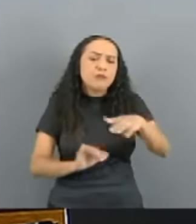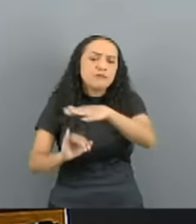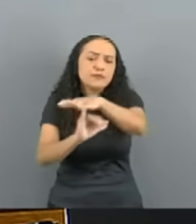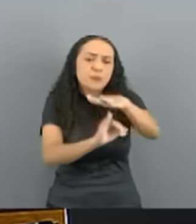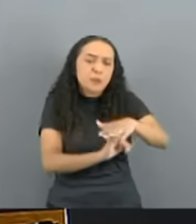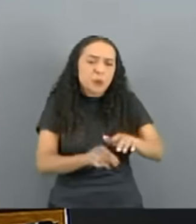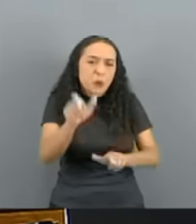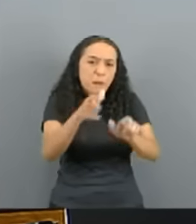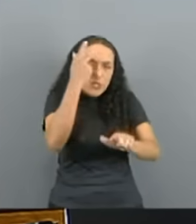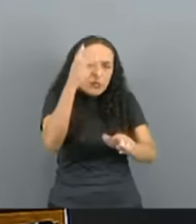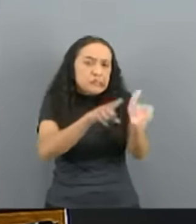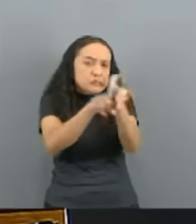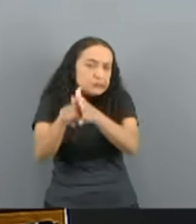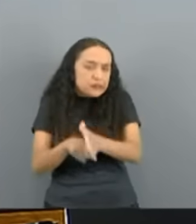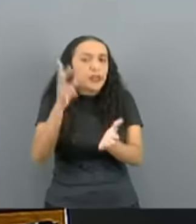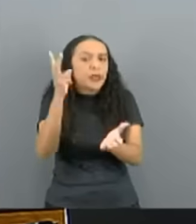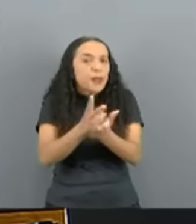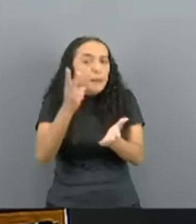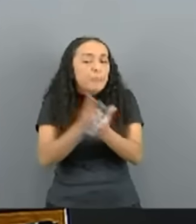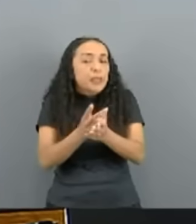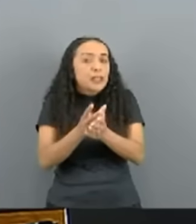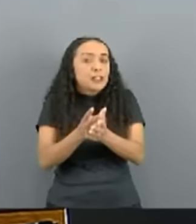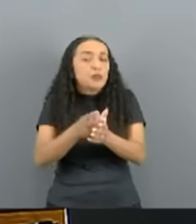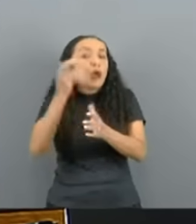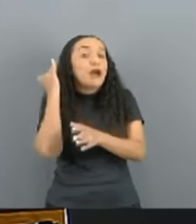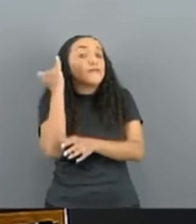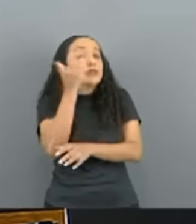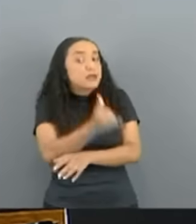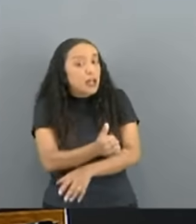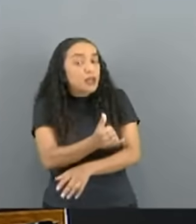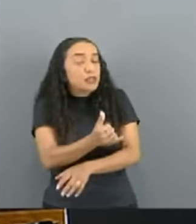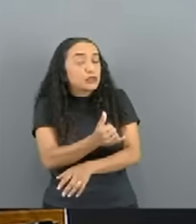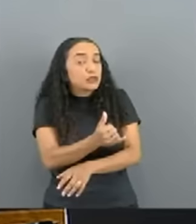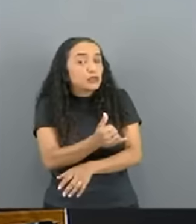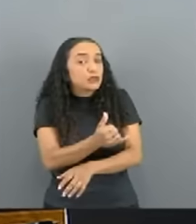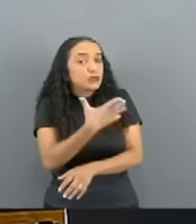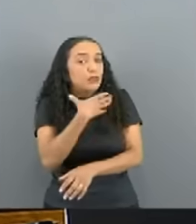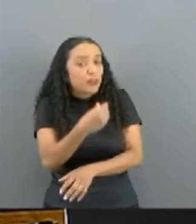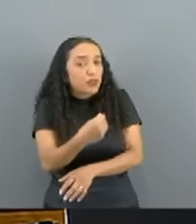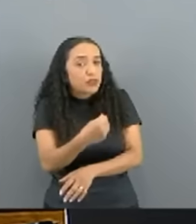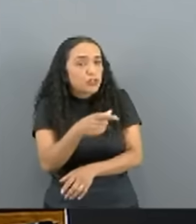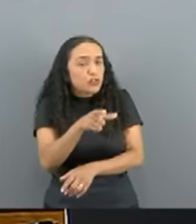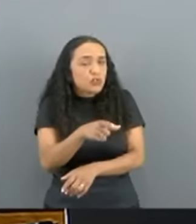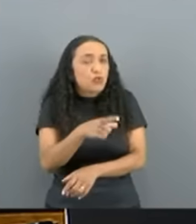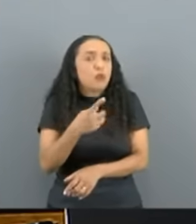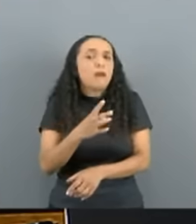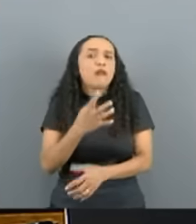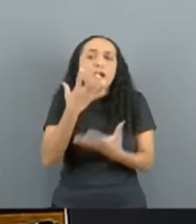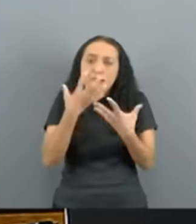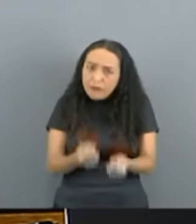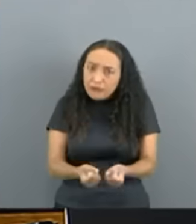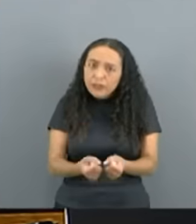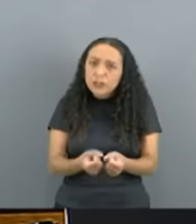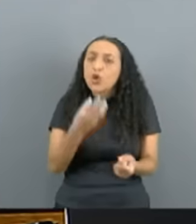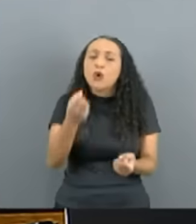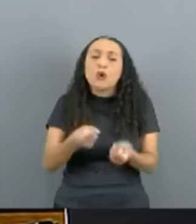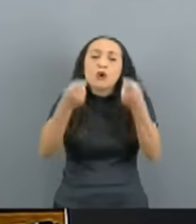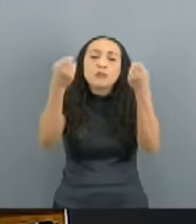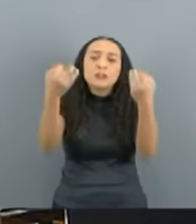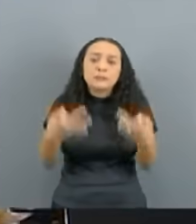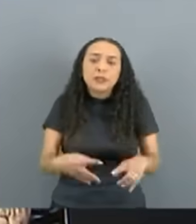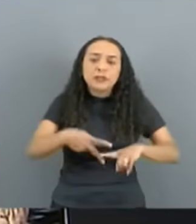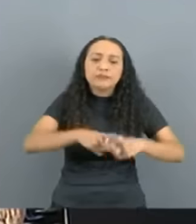investigados mesmo após esse alerta formal? O senhor reconhece essa omissão? Como justifica a manutenção